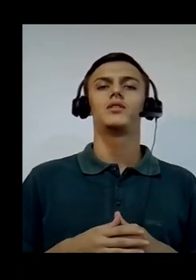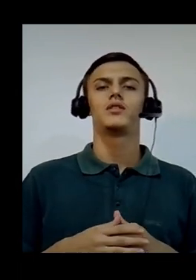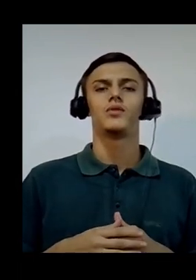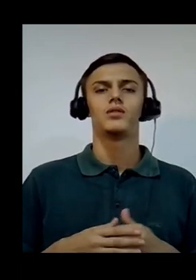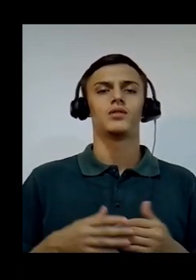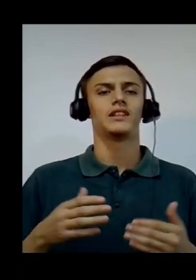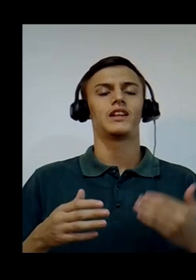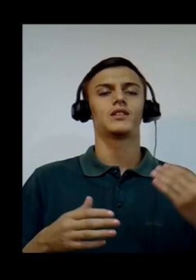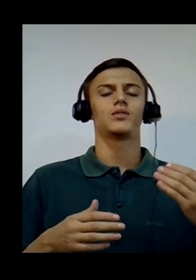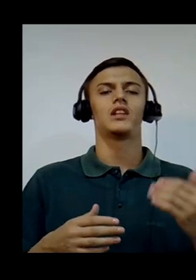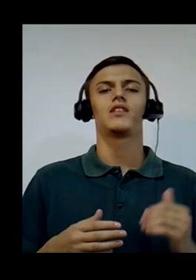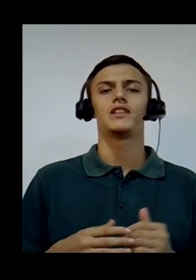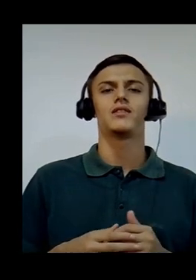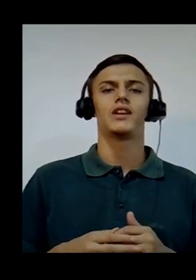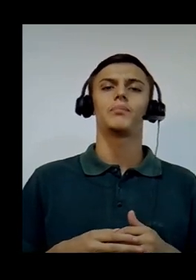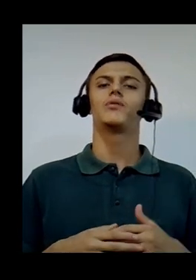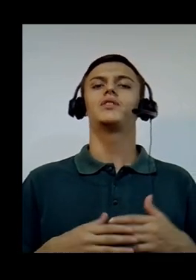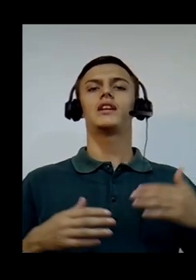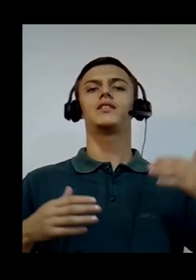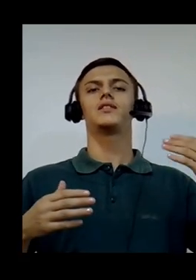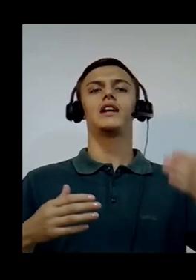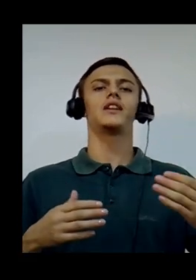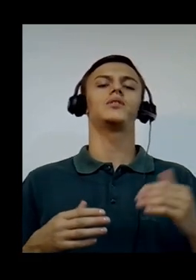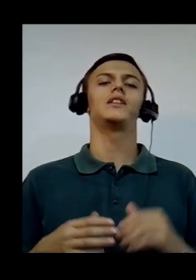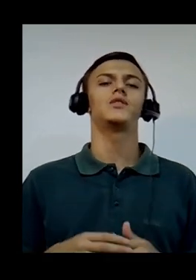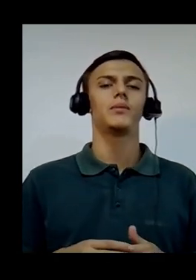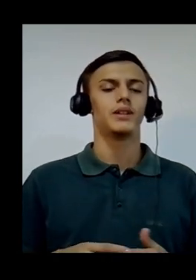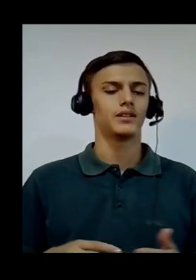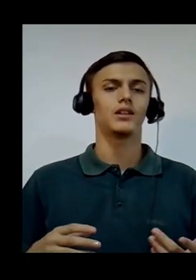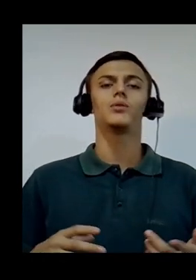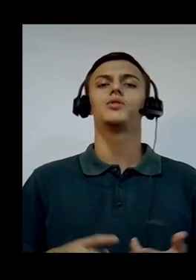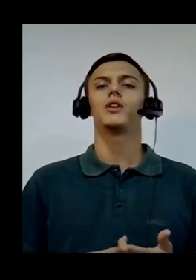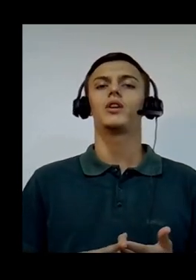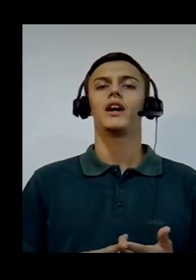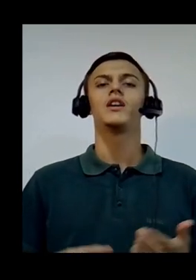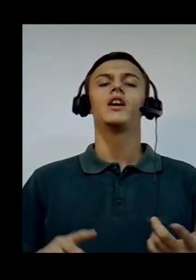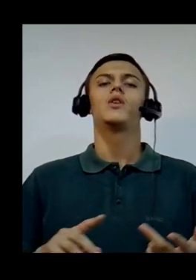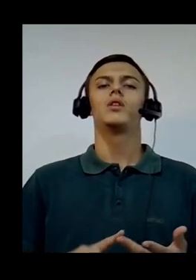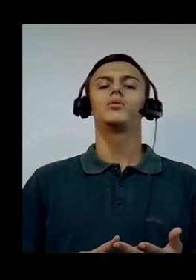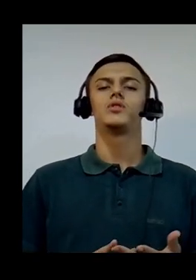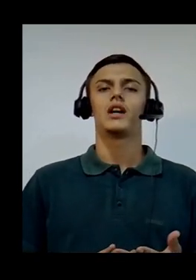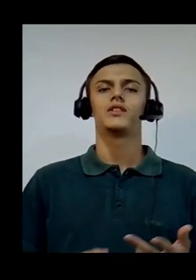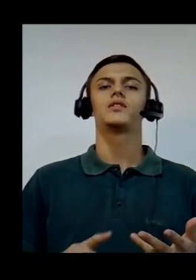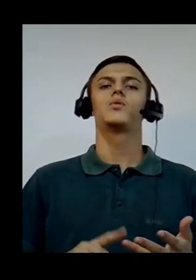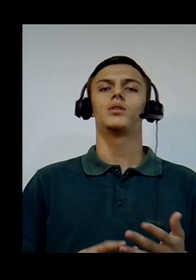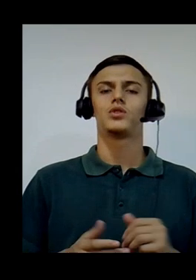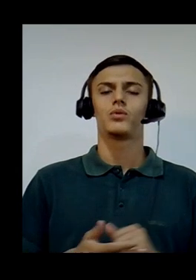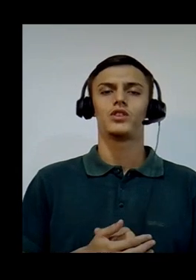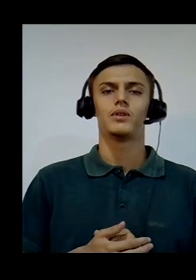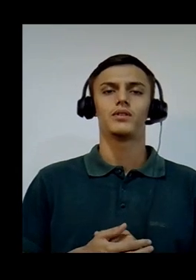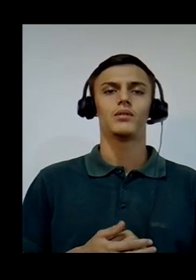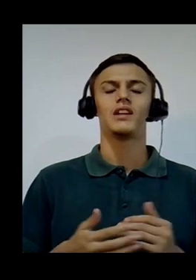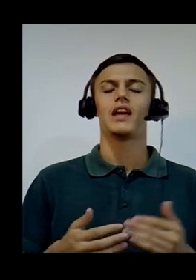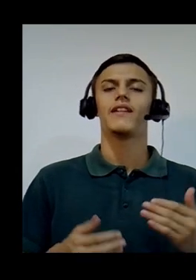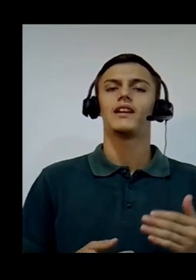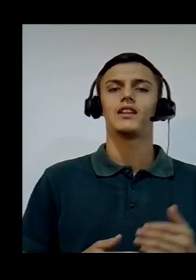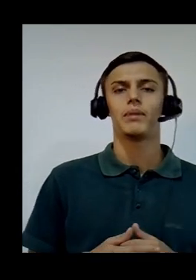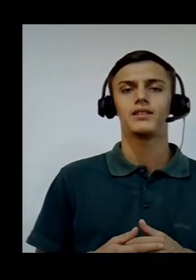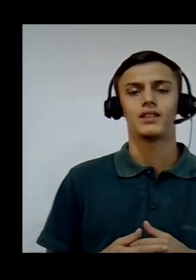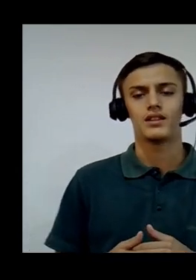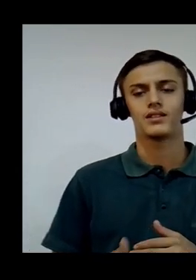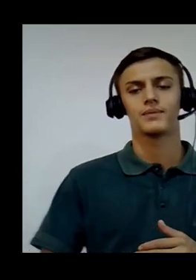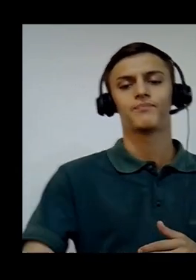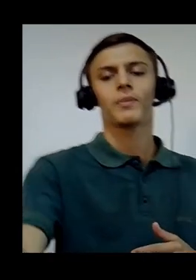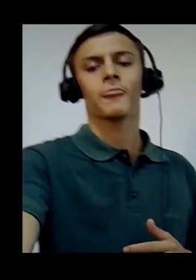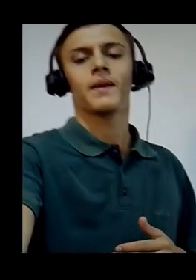dos prestadores de serviço, né? A integraçãozinha ali que vai ser válida para você acessar as unidades Fabris, tanto de Araucária, quanto de Lages, quanto de Curitibano também é